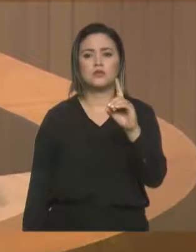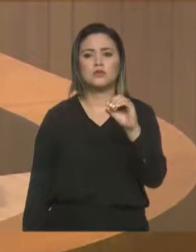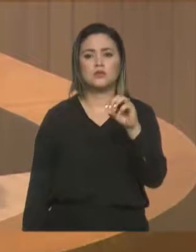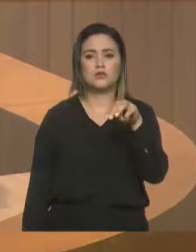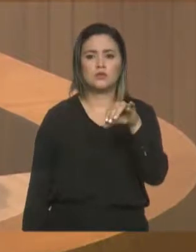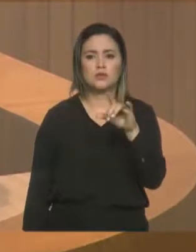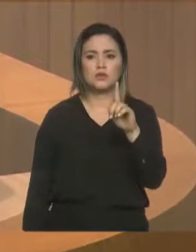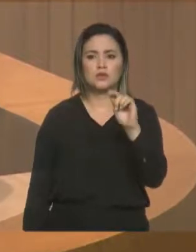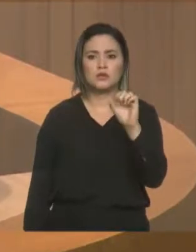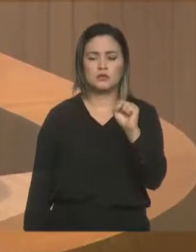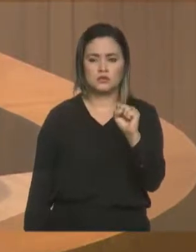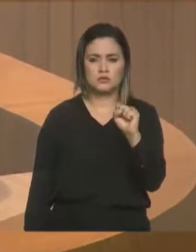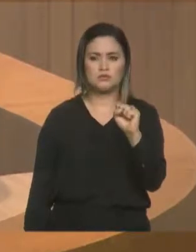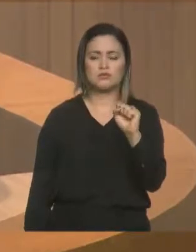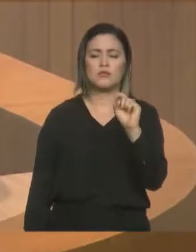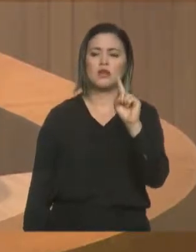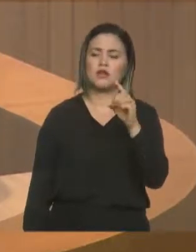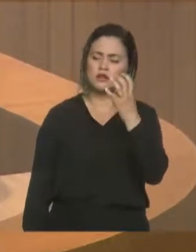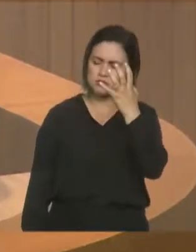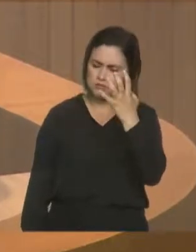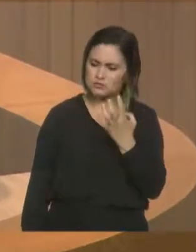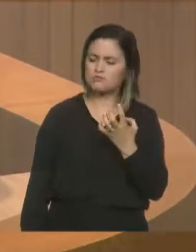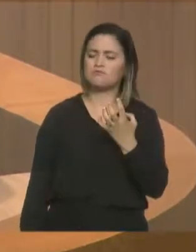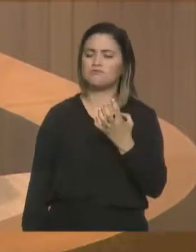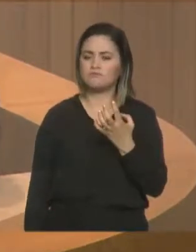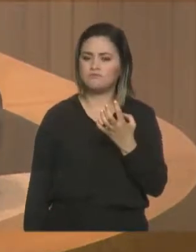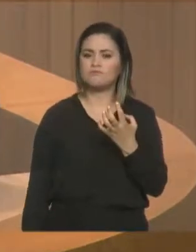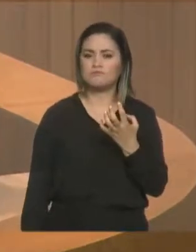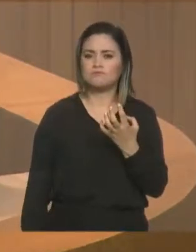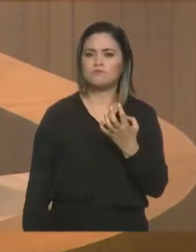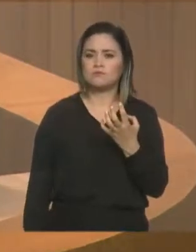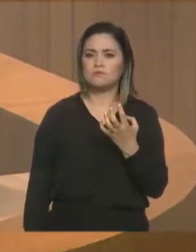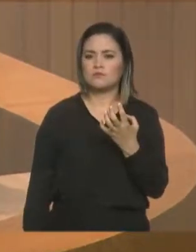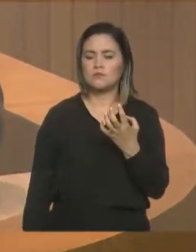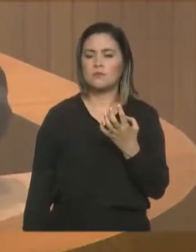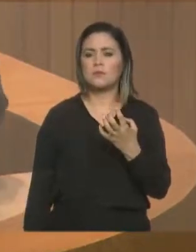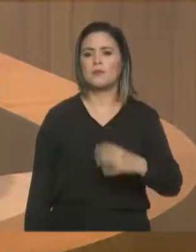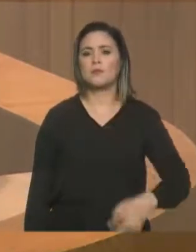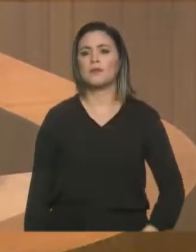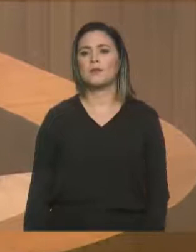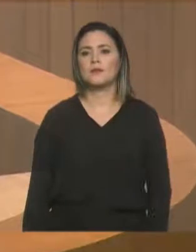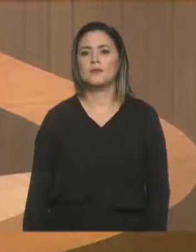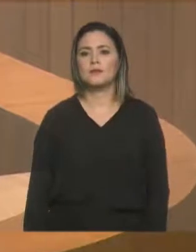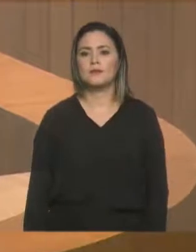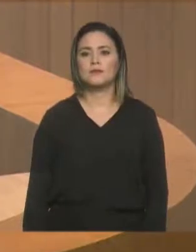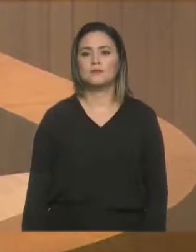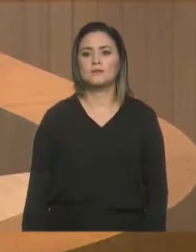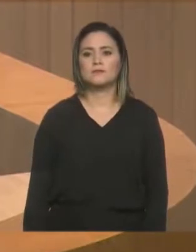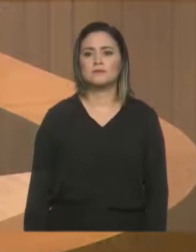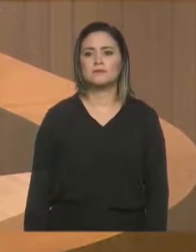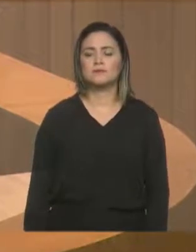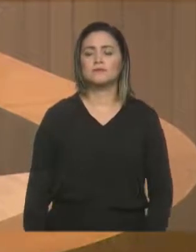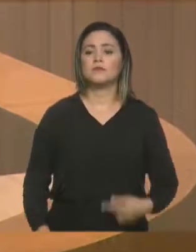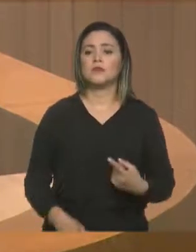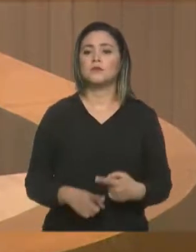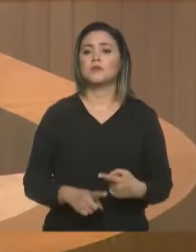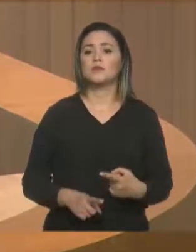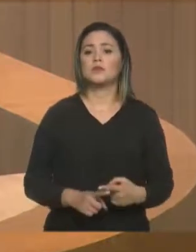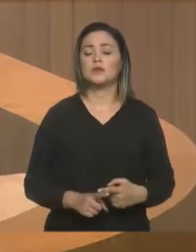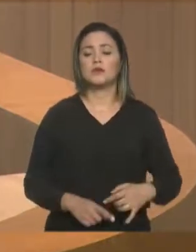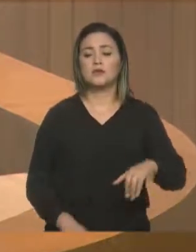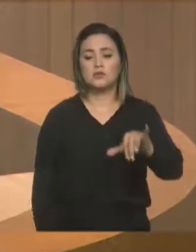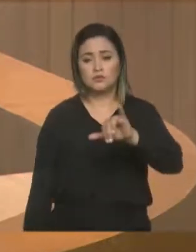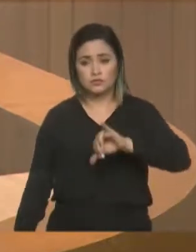atinge, como eu disse no meu pronunciamento na sessão anterior, atinge os